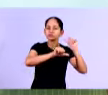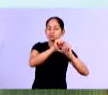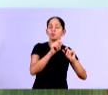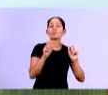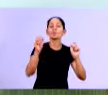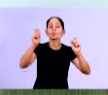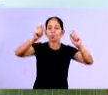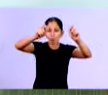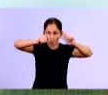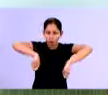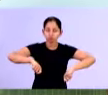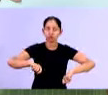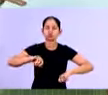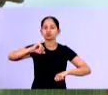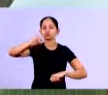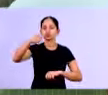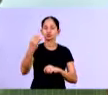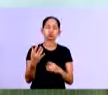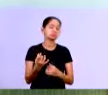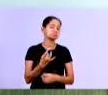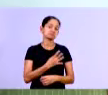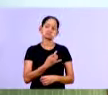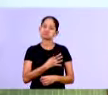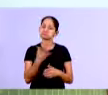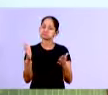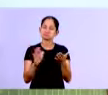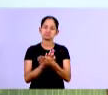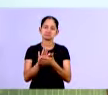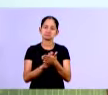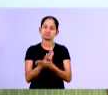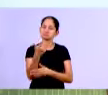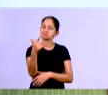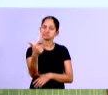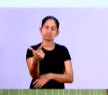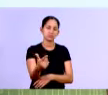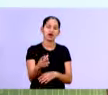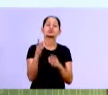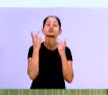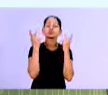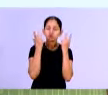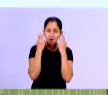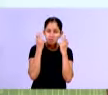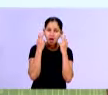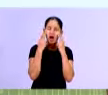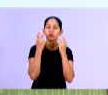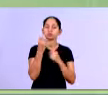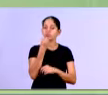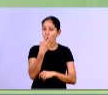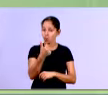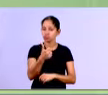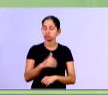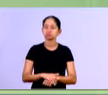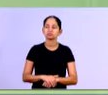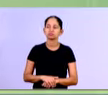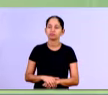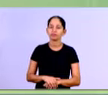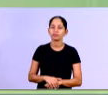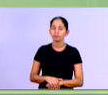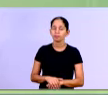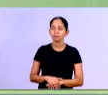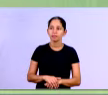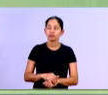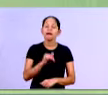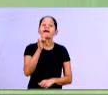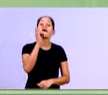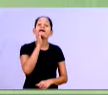posso fazer essa transformação sem medo, tranquilo, quando, por exemplo, em relação à taxa. Olha essa situação.